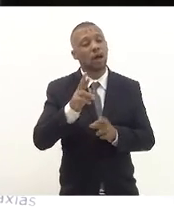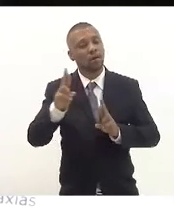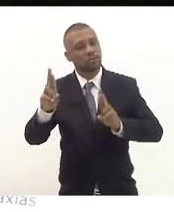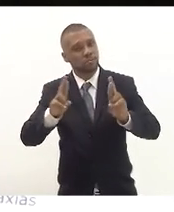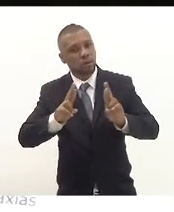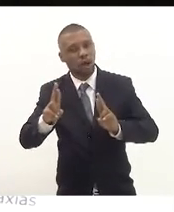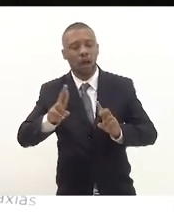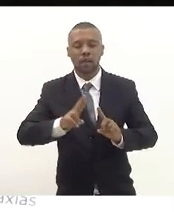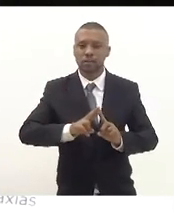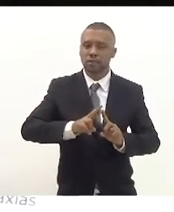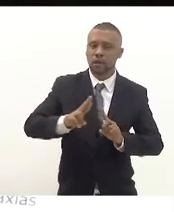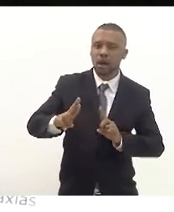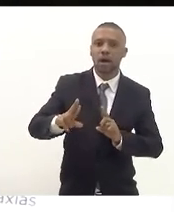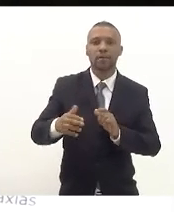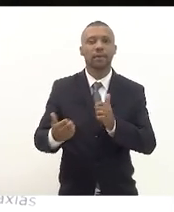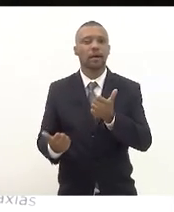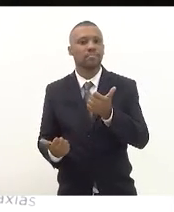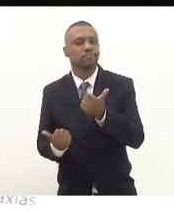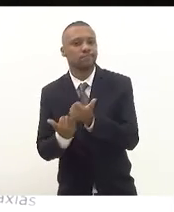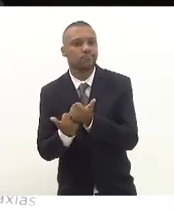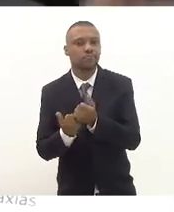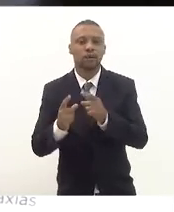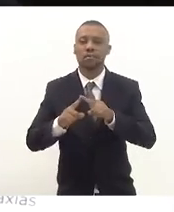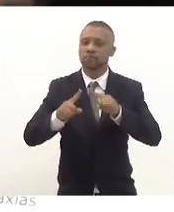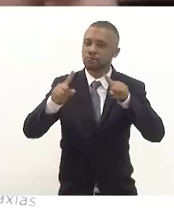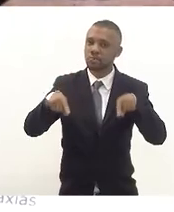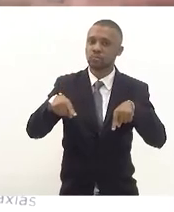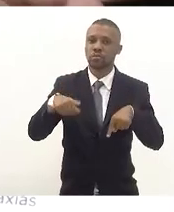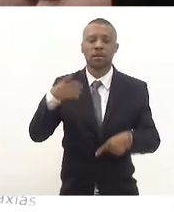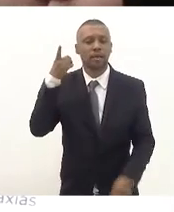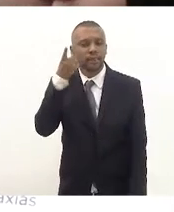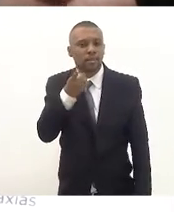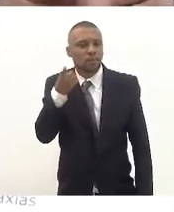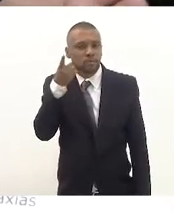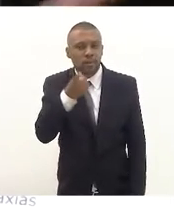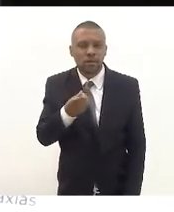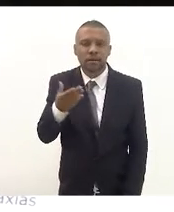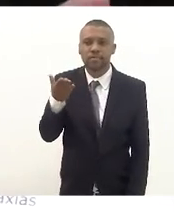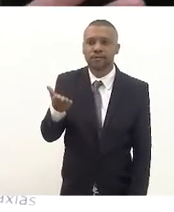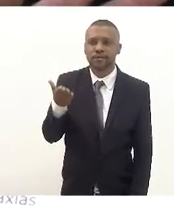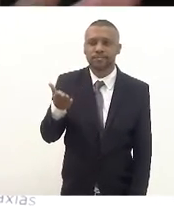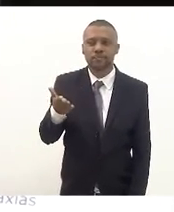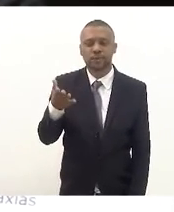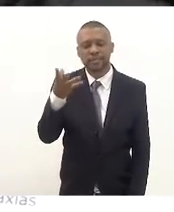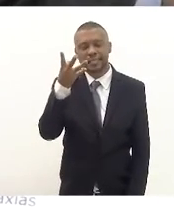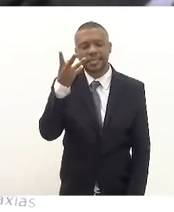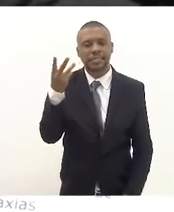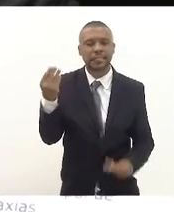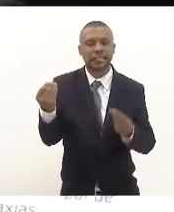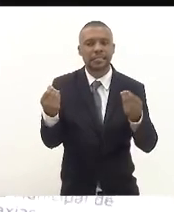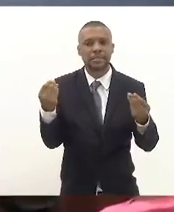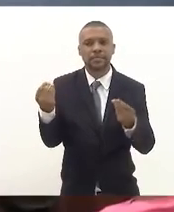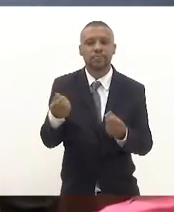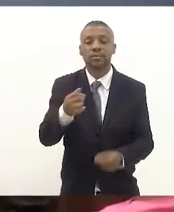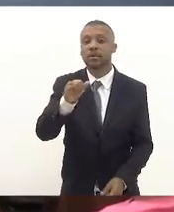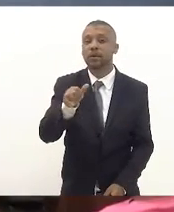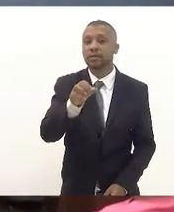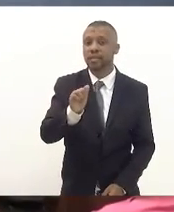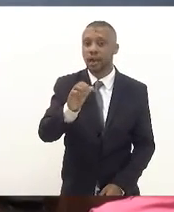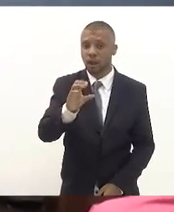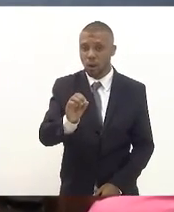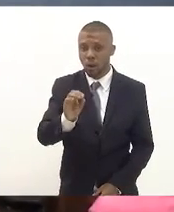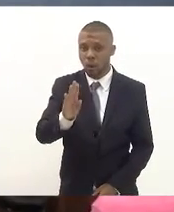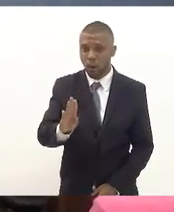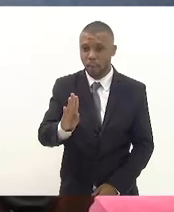assessorias aqui presentes o nosso deputado o Jacó